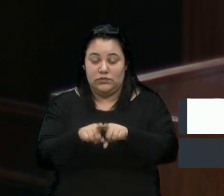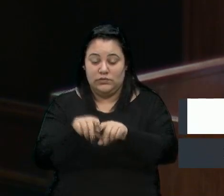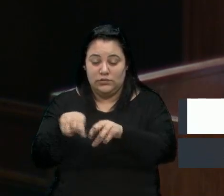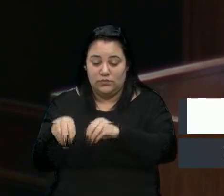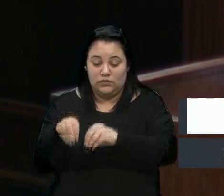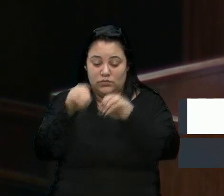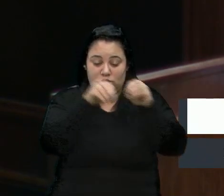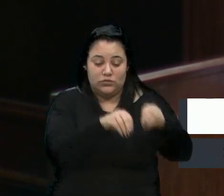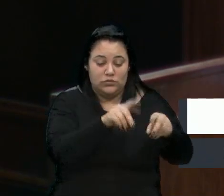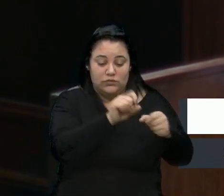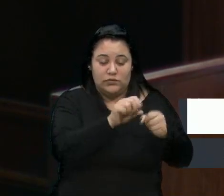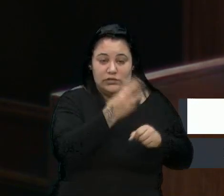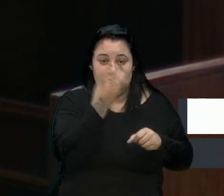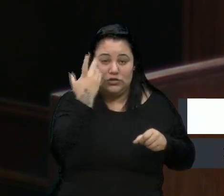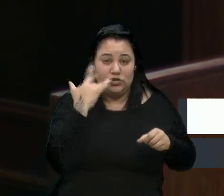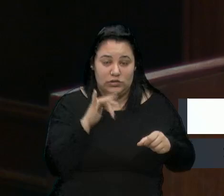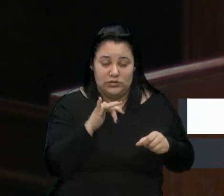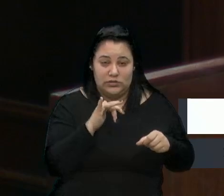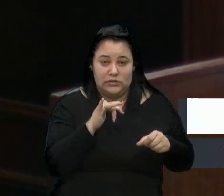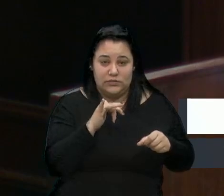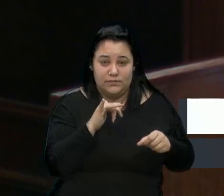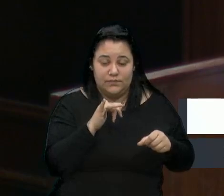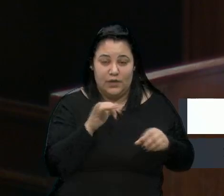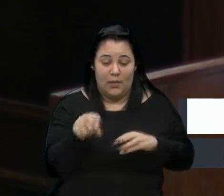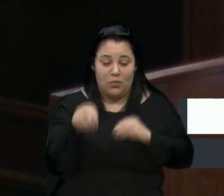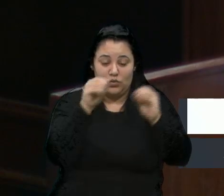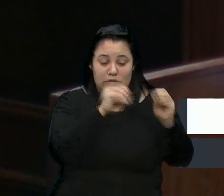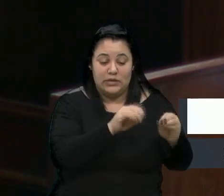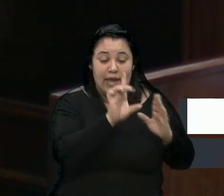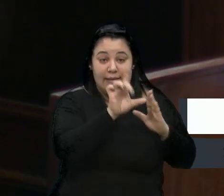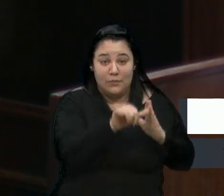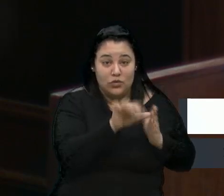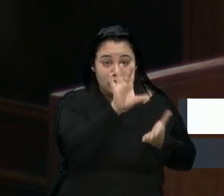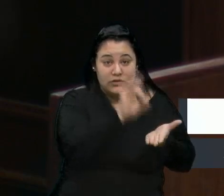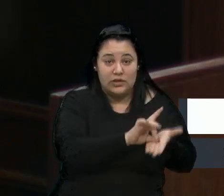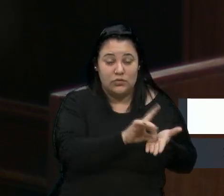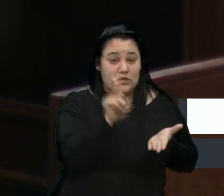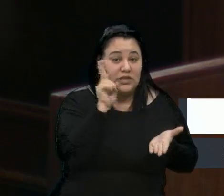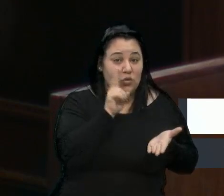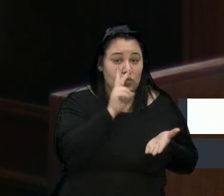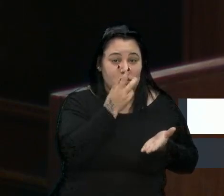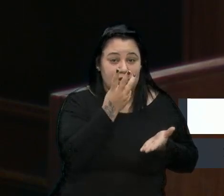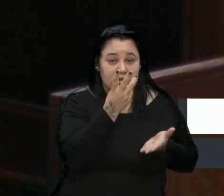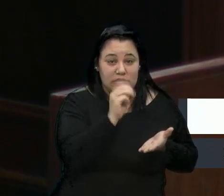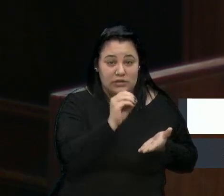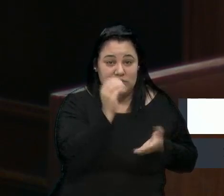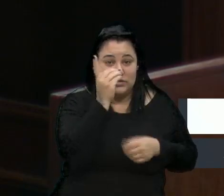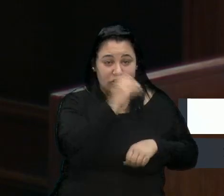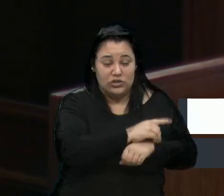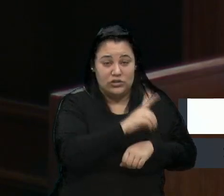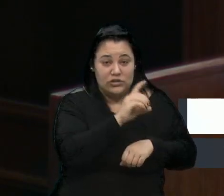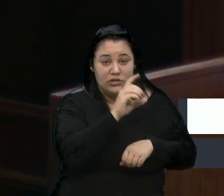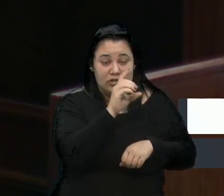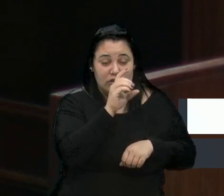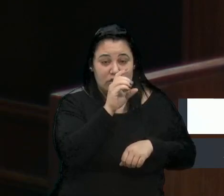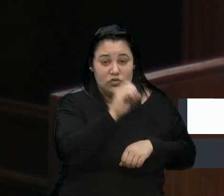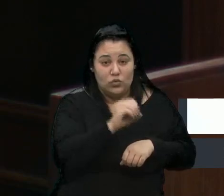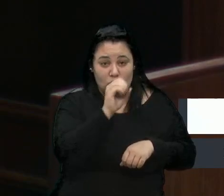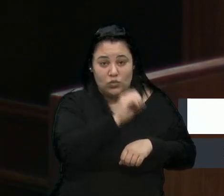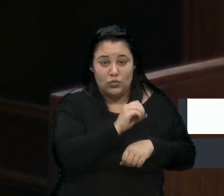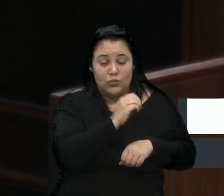sendo feita nesses 3 dias, e a partir de segunda-feira, dia 30/10, no novo endereço, Avenida Doutor Assis Antônio